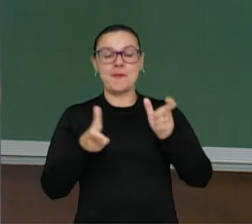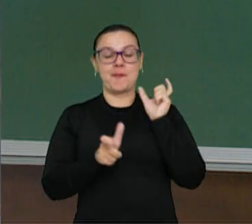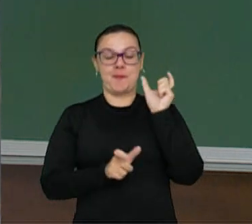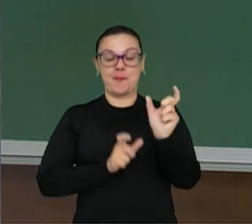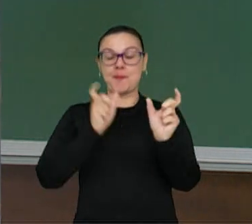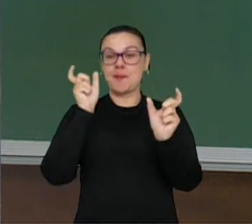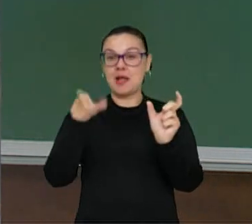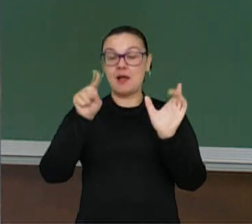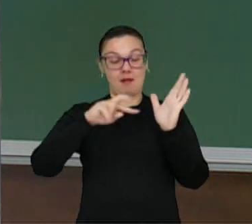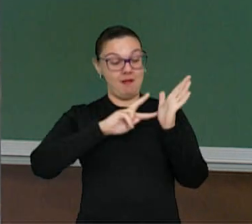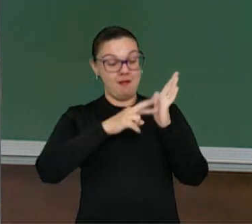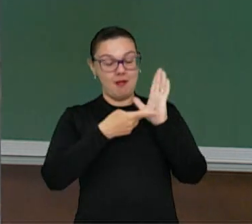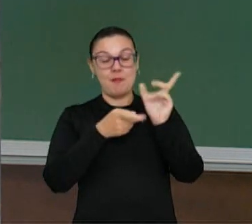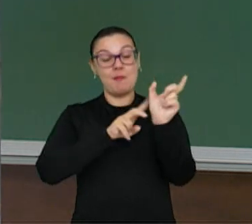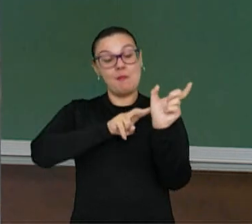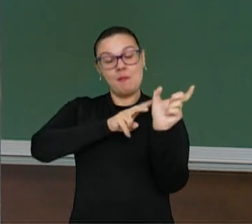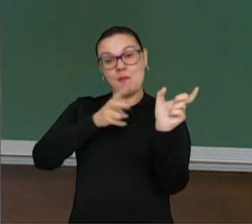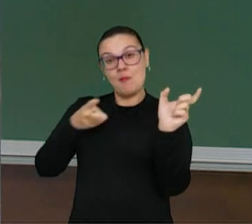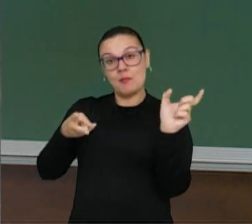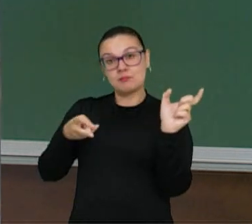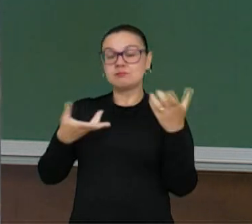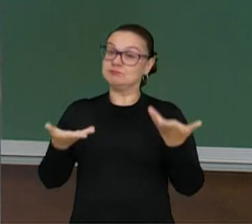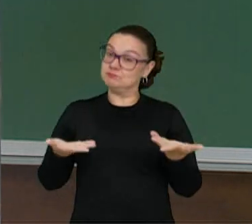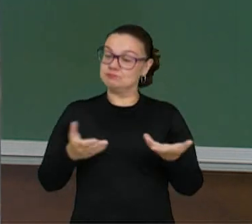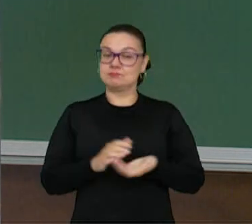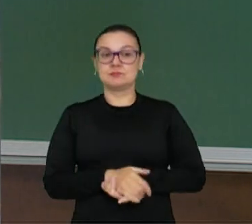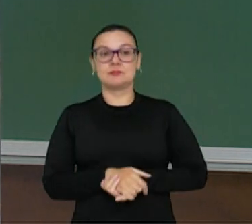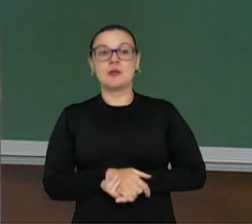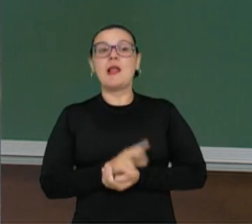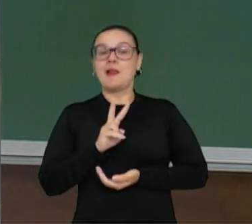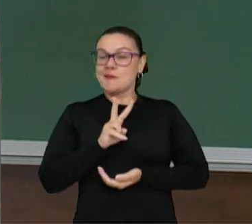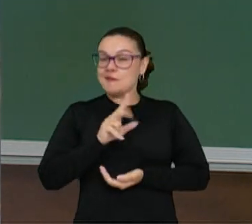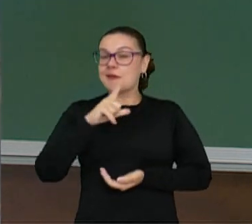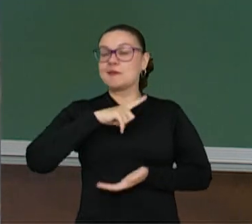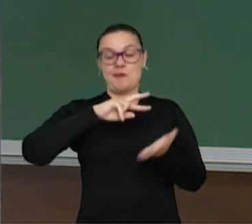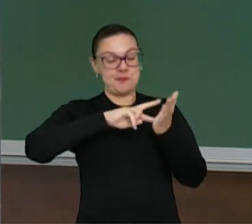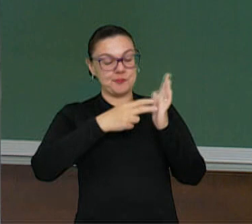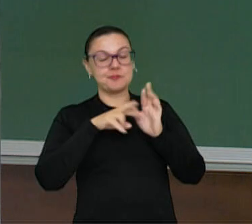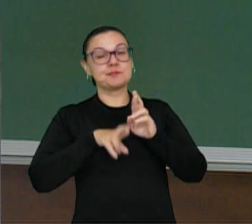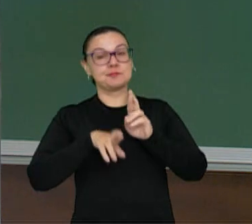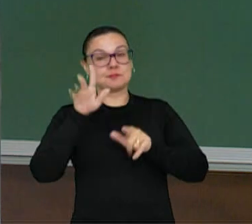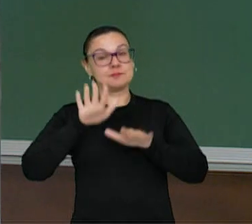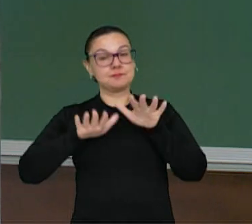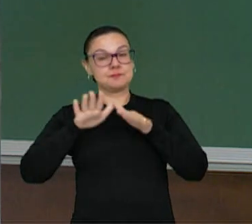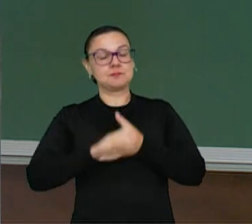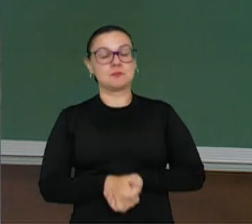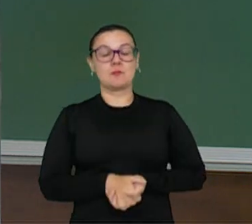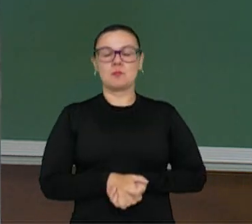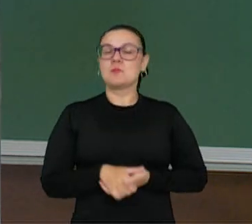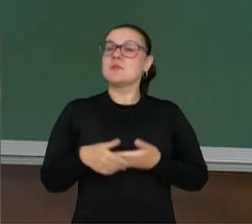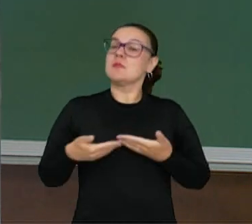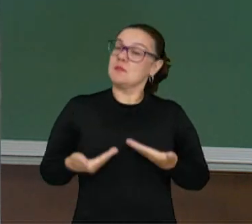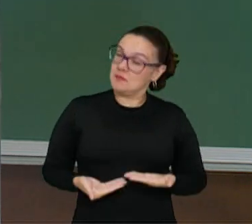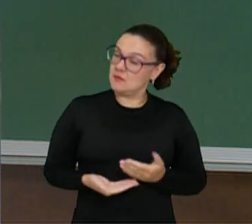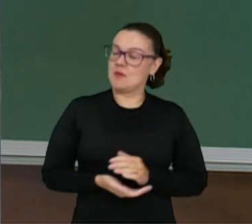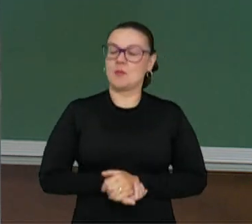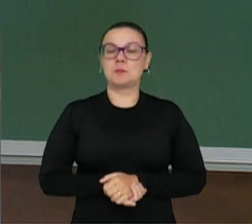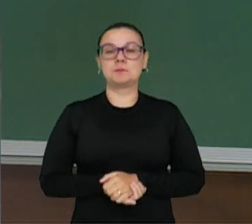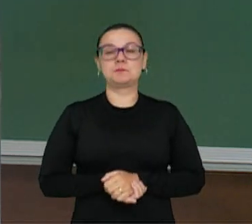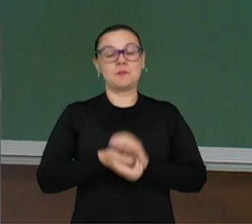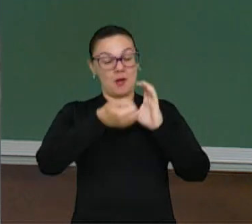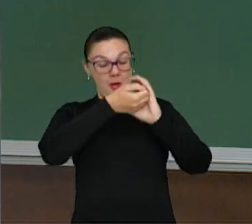são polissêmicas em algum grau, né? Elas vão ter alguns significados diferentes ali. Ou seja, o